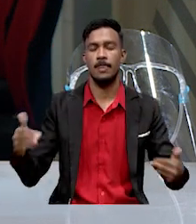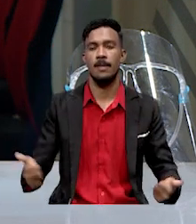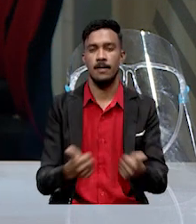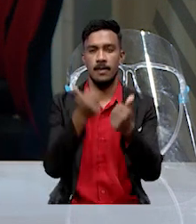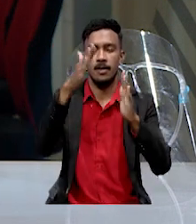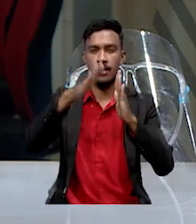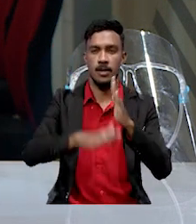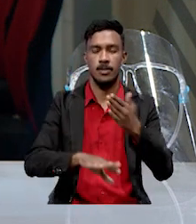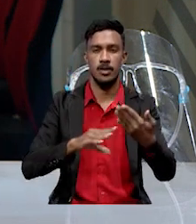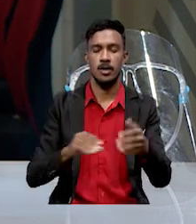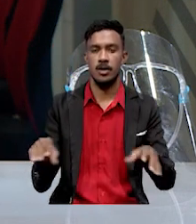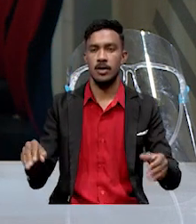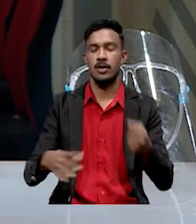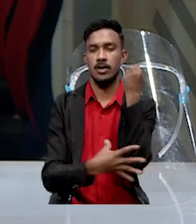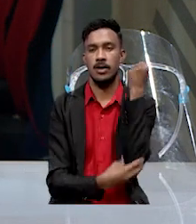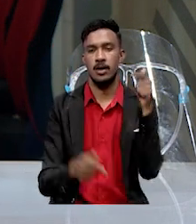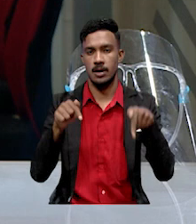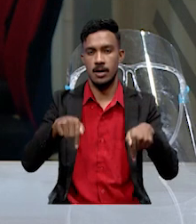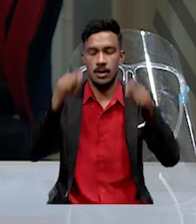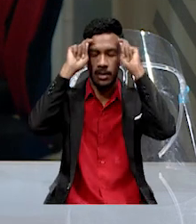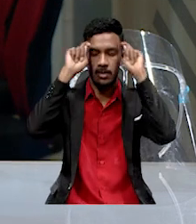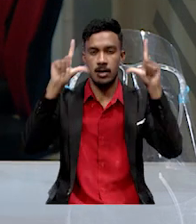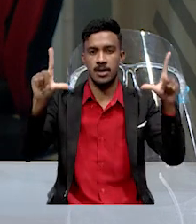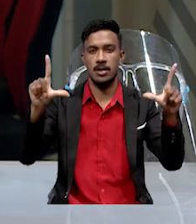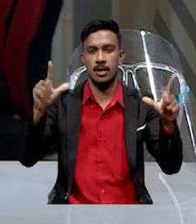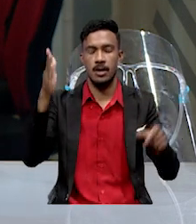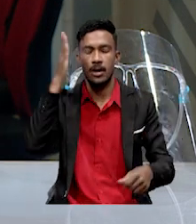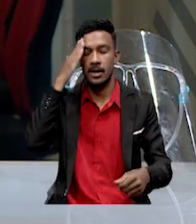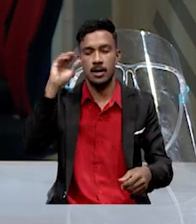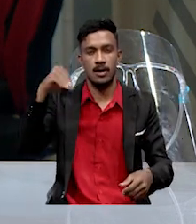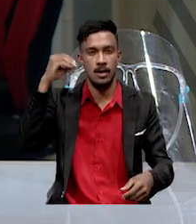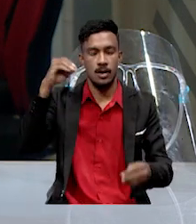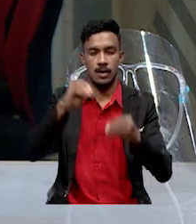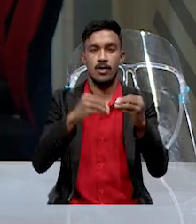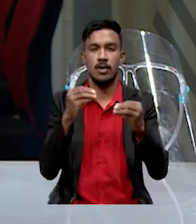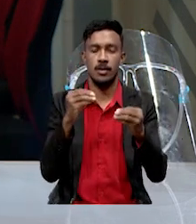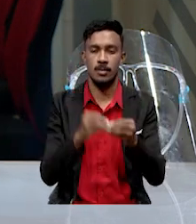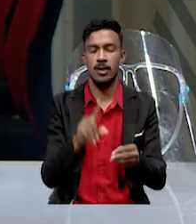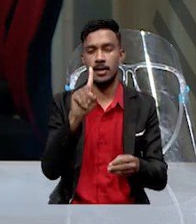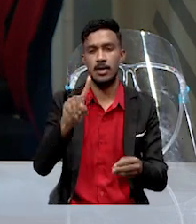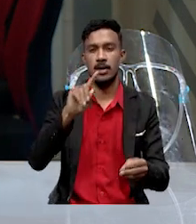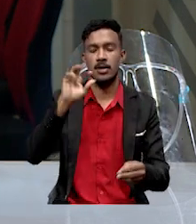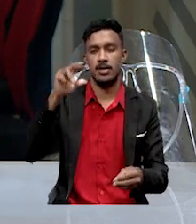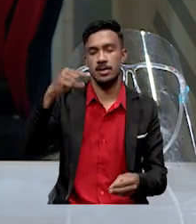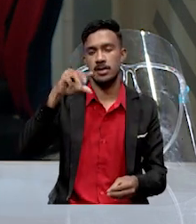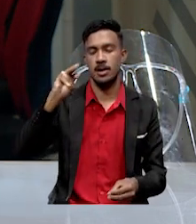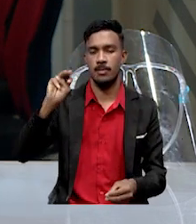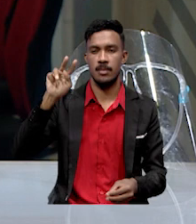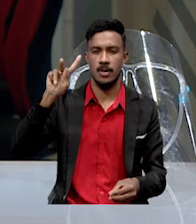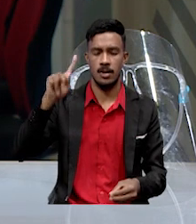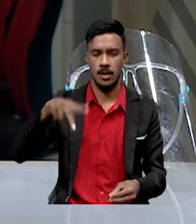menos desemprego ia Timor-Leste. Atua tene clian kona basunto ne GMN prepara una pacote informação